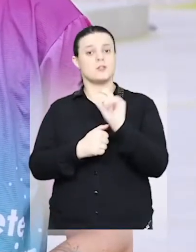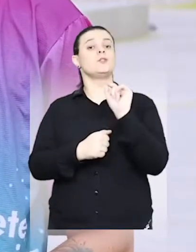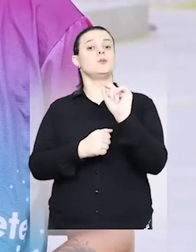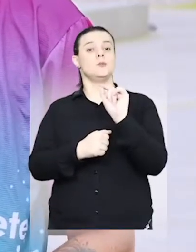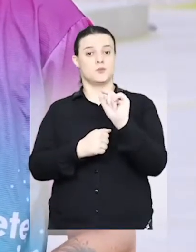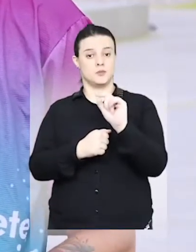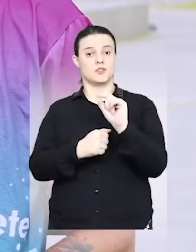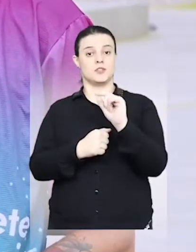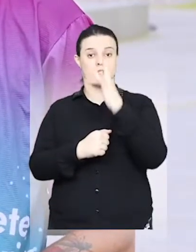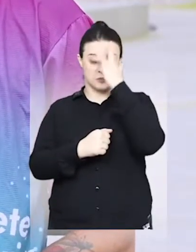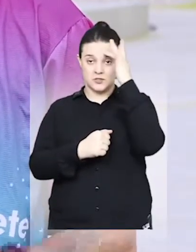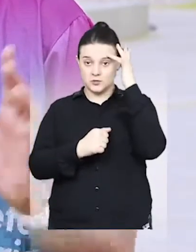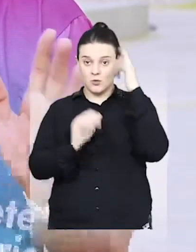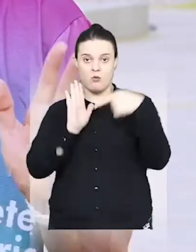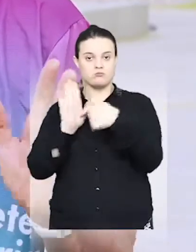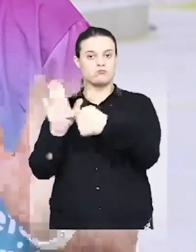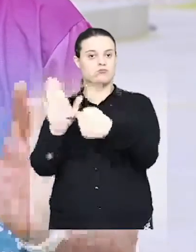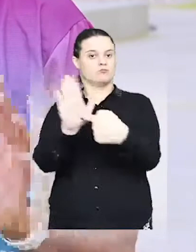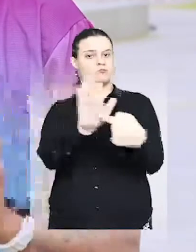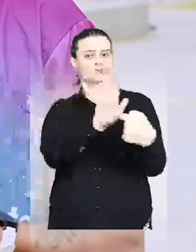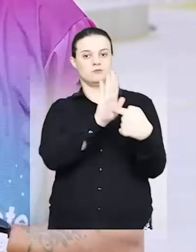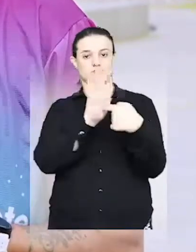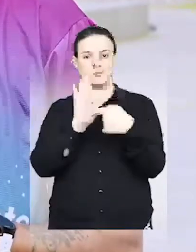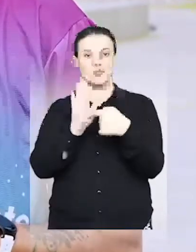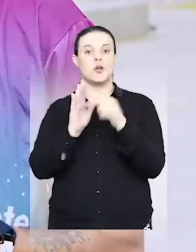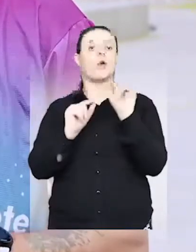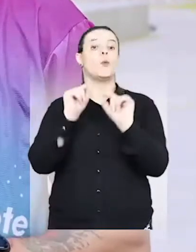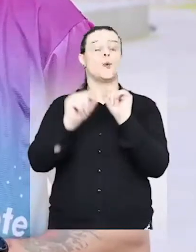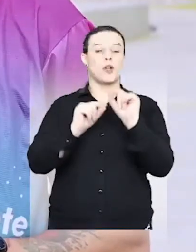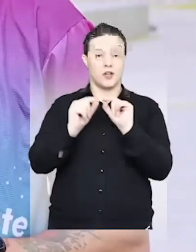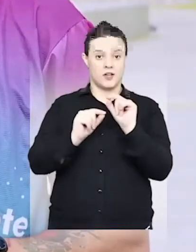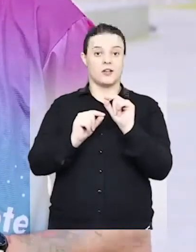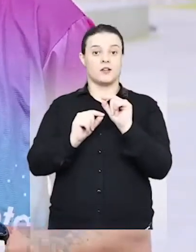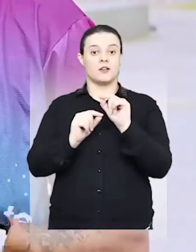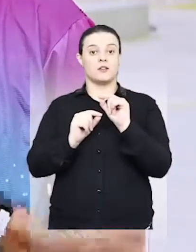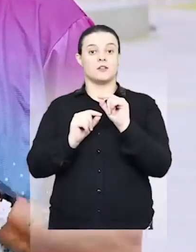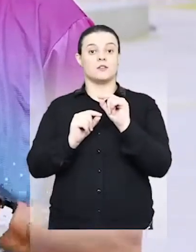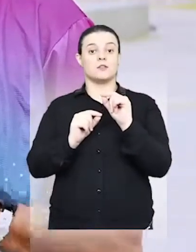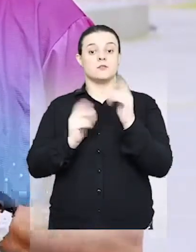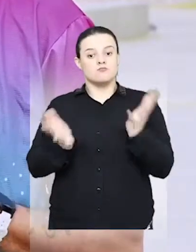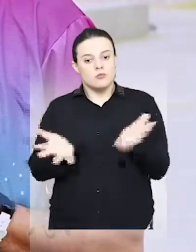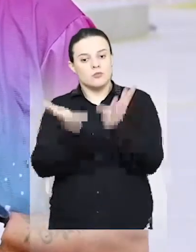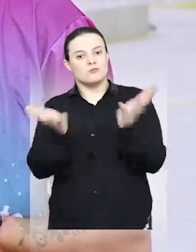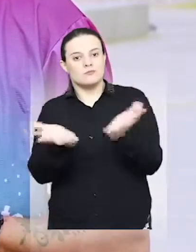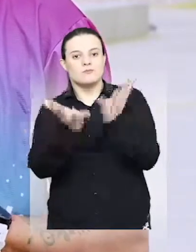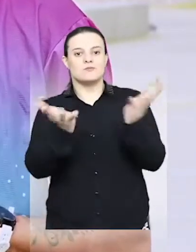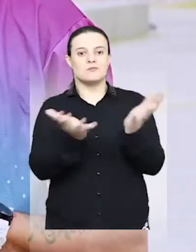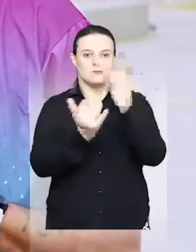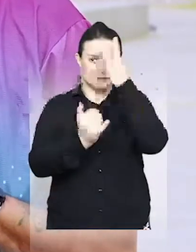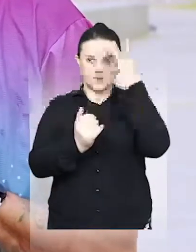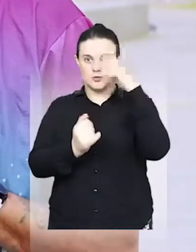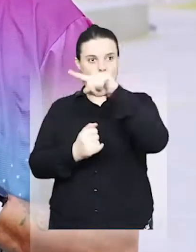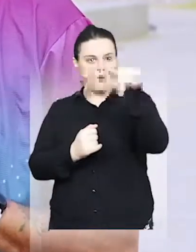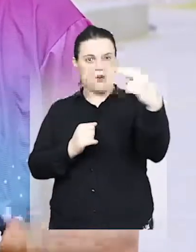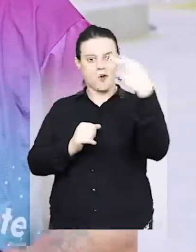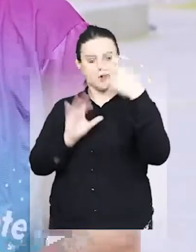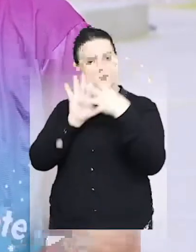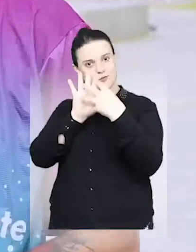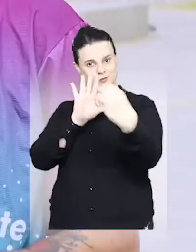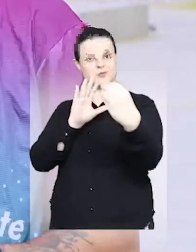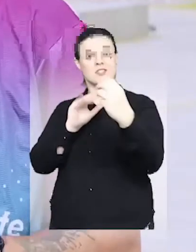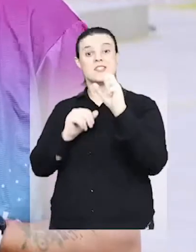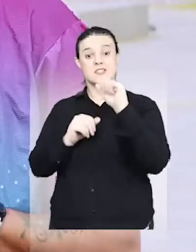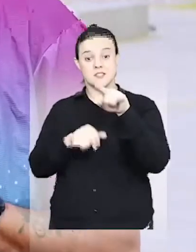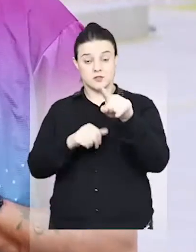deixar você na vitrine. Fábio. Para servir de motivação, e é